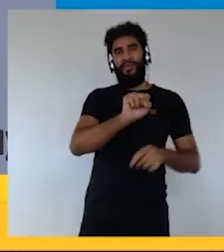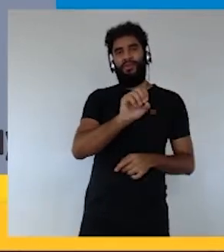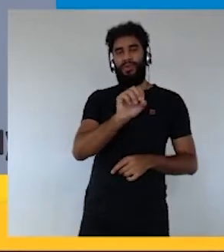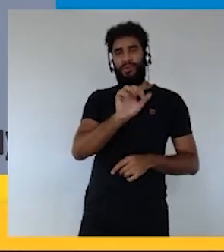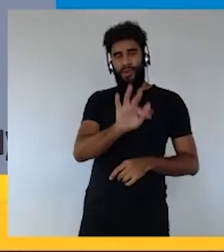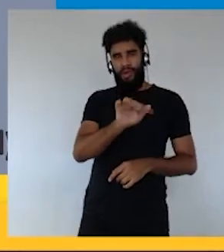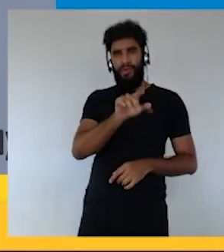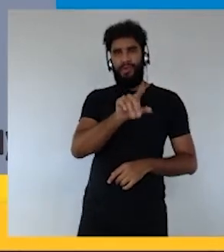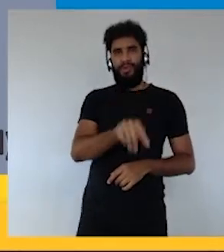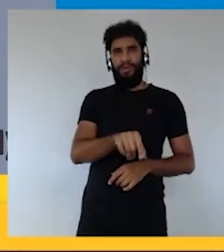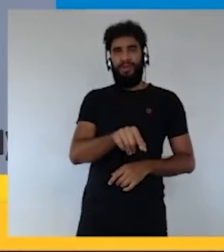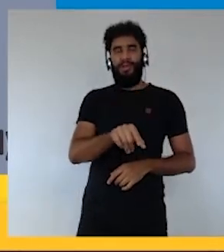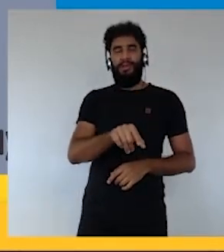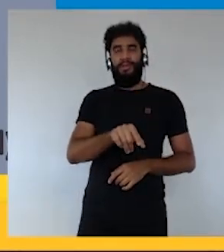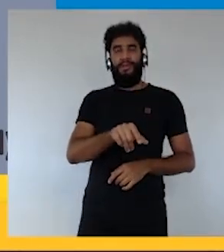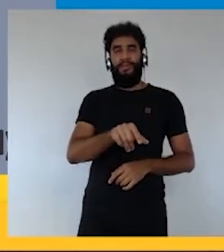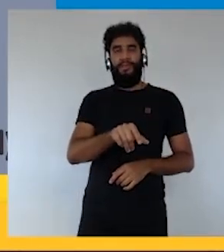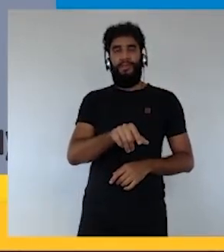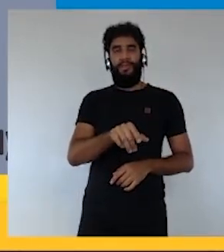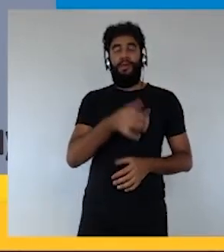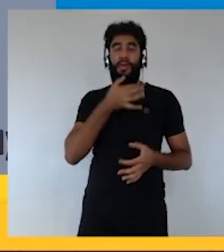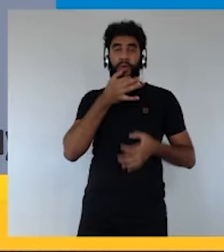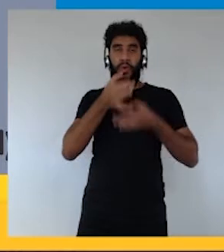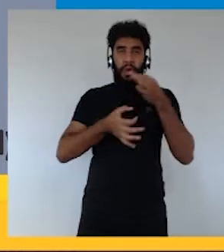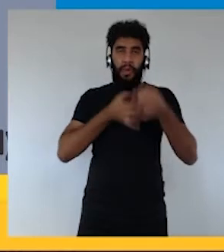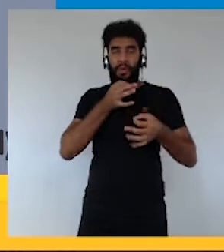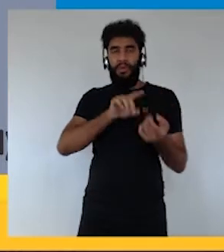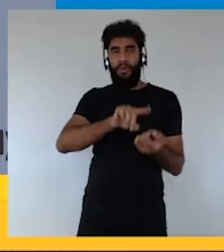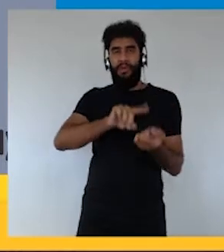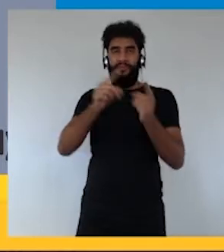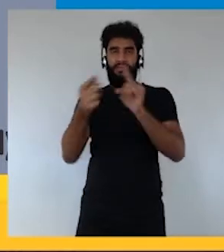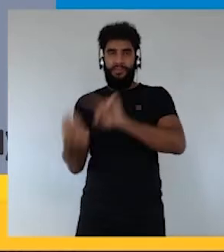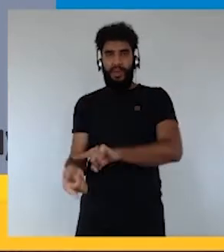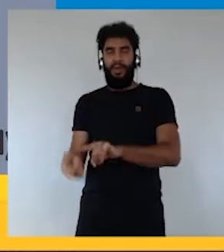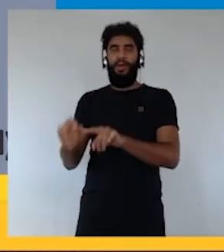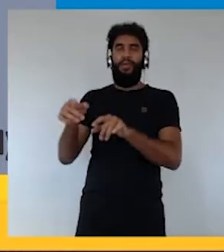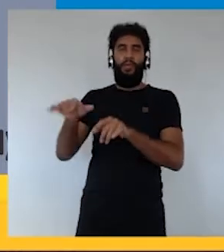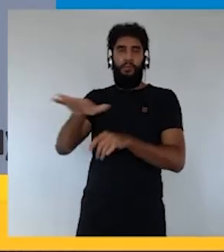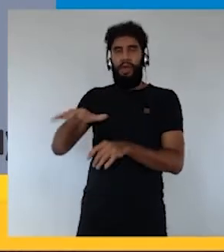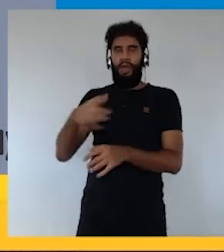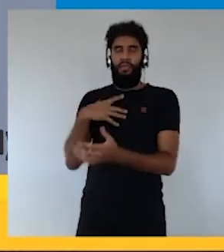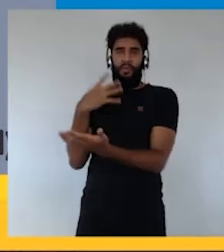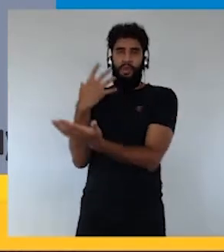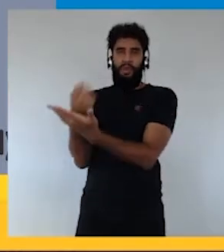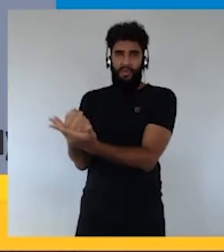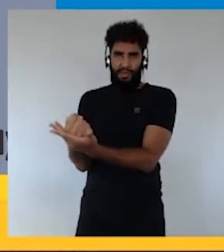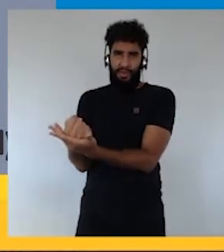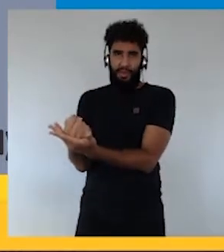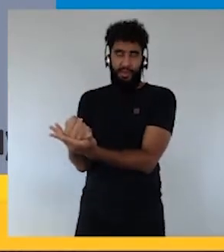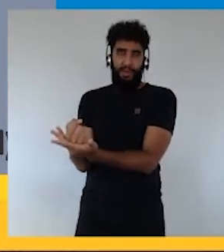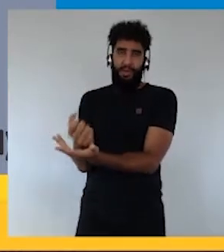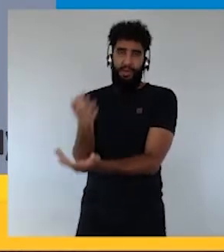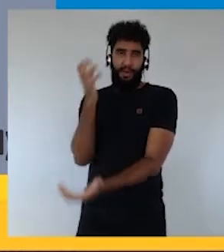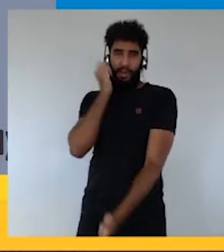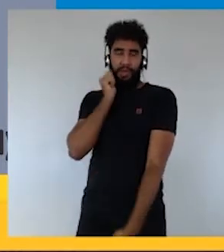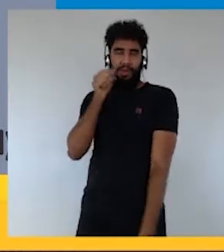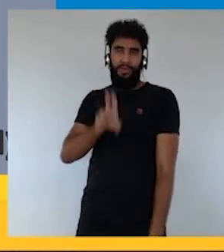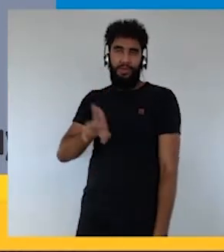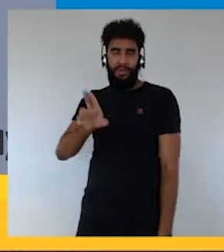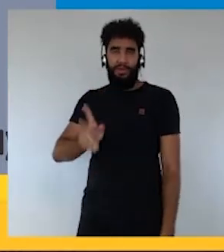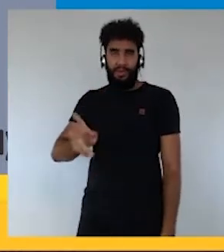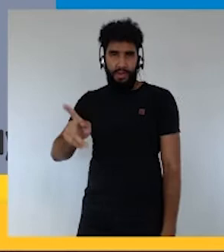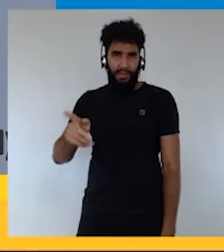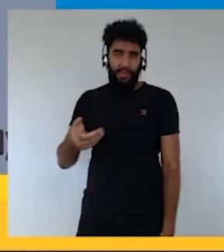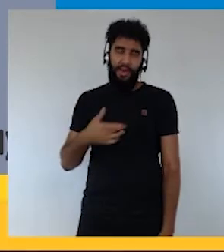sair desse instrumento de sugestões para virar uma prática do mercado, é muito fácil de ser visto.